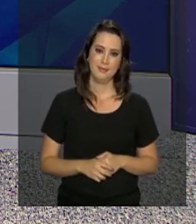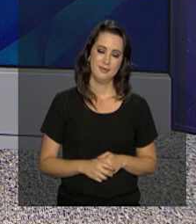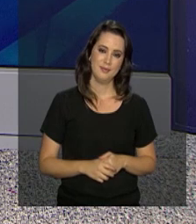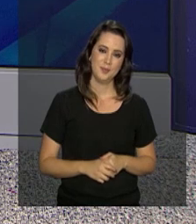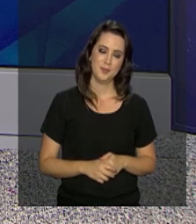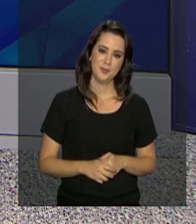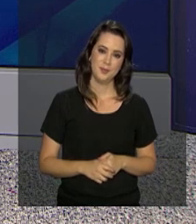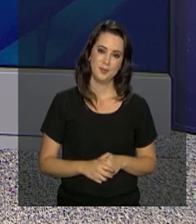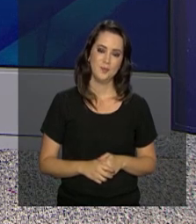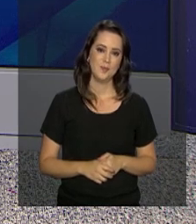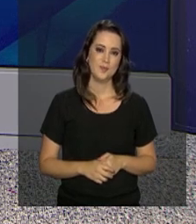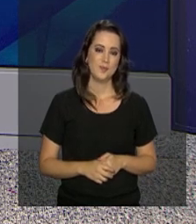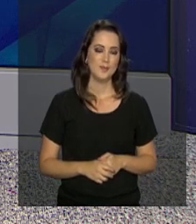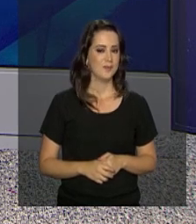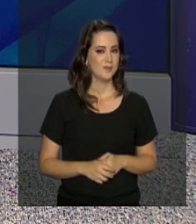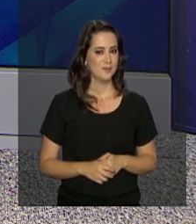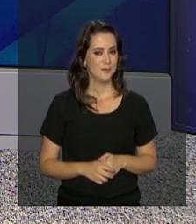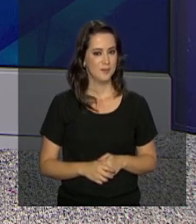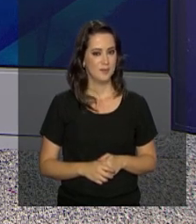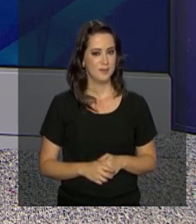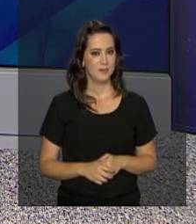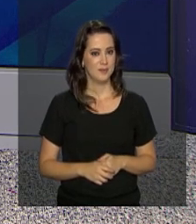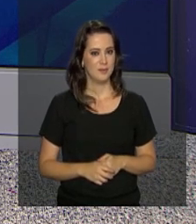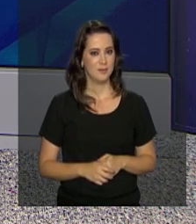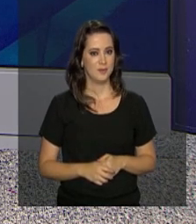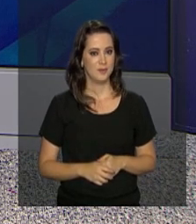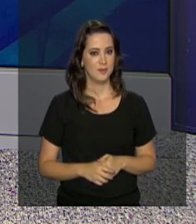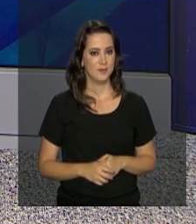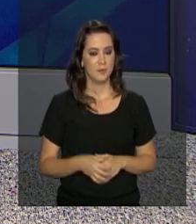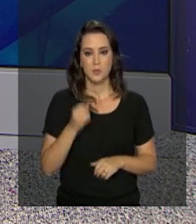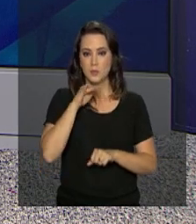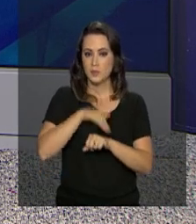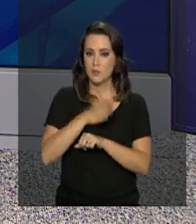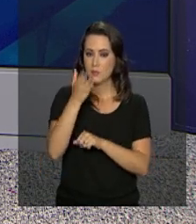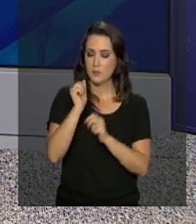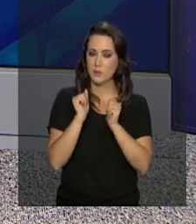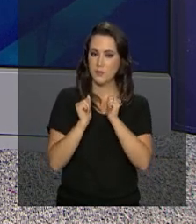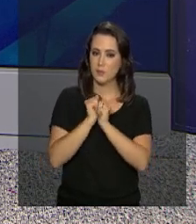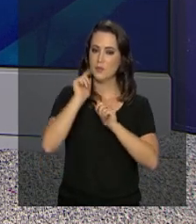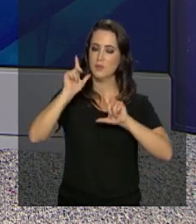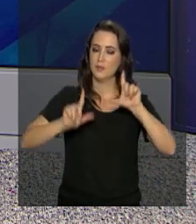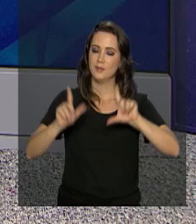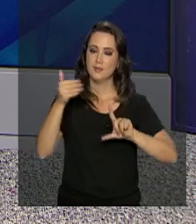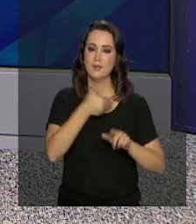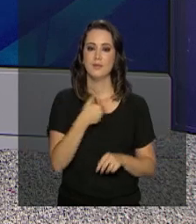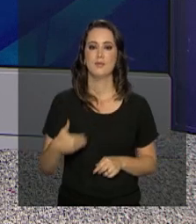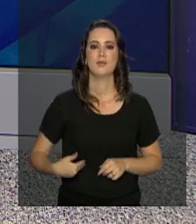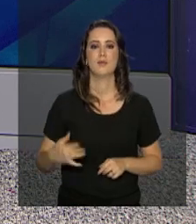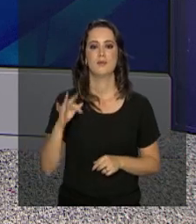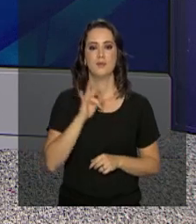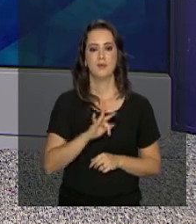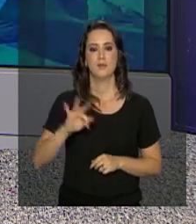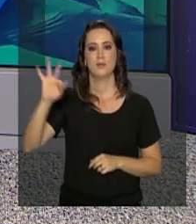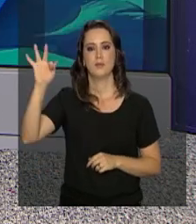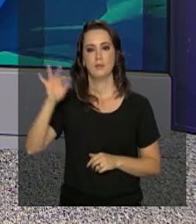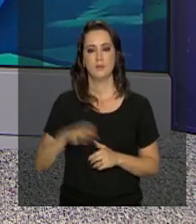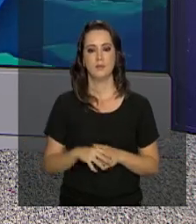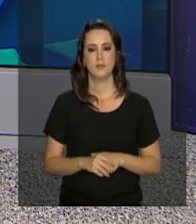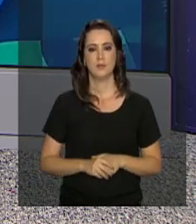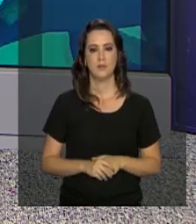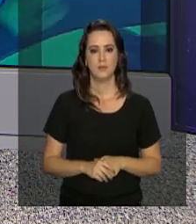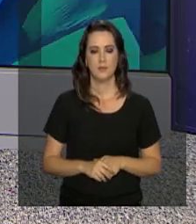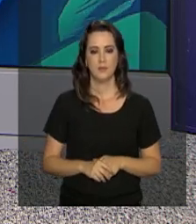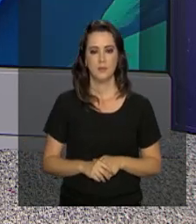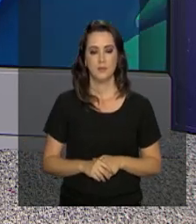998 6 7 8 787 uma boa noite pra você e continue com a gente aqui na nbr a tv do governo